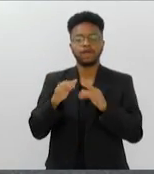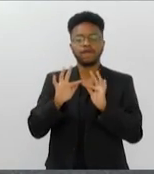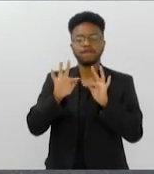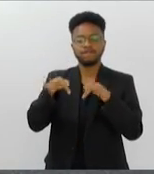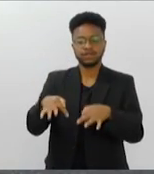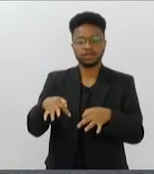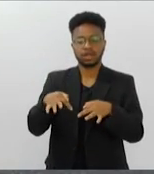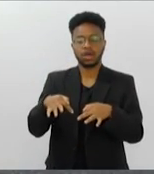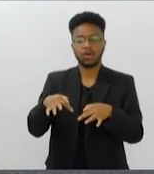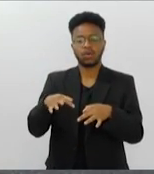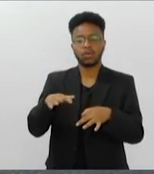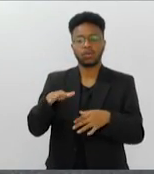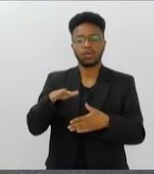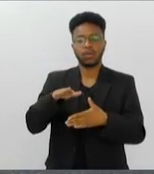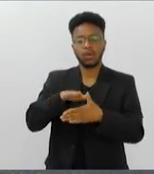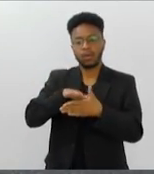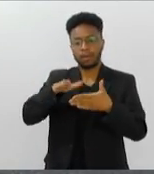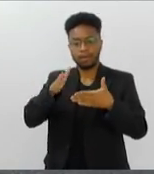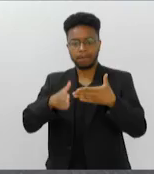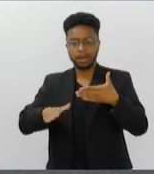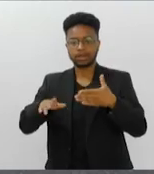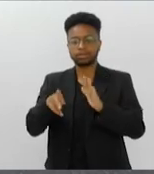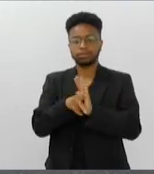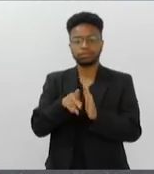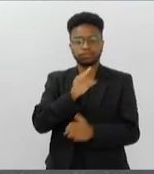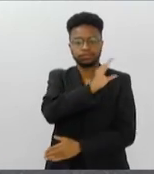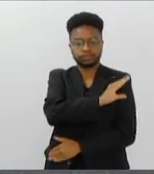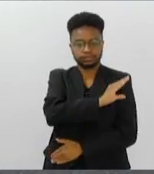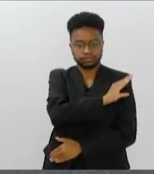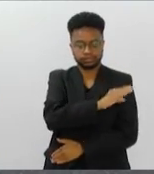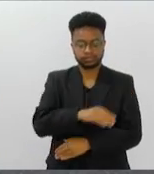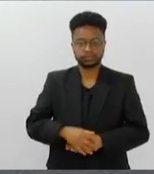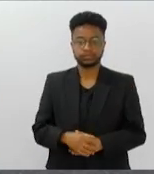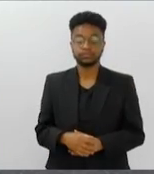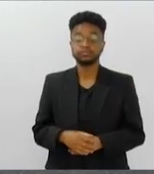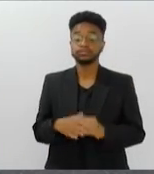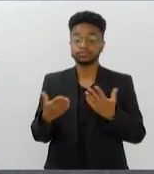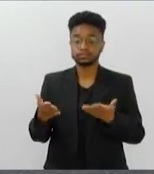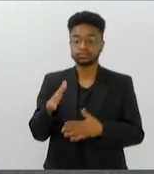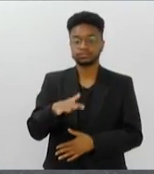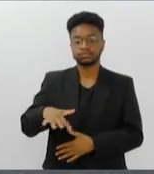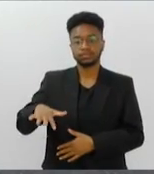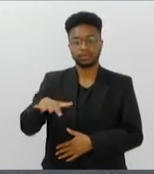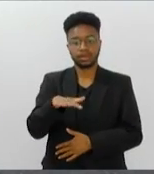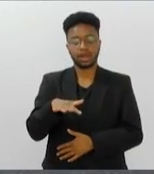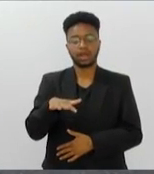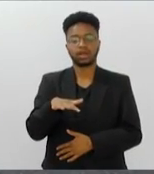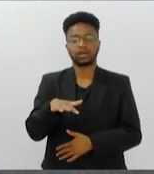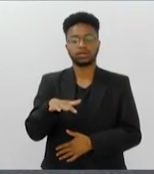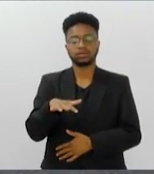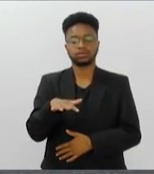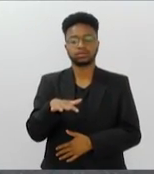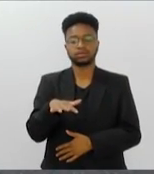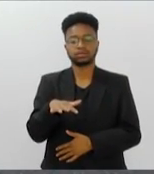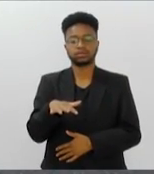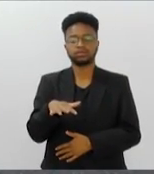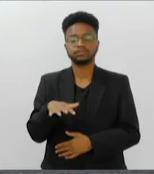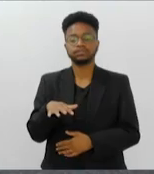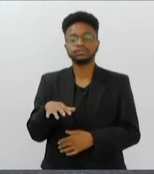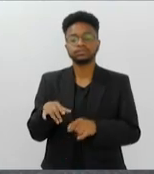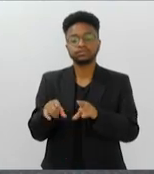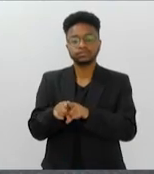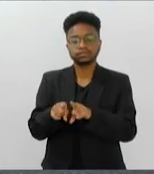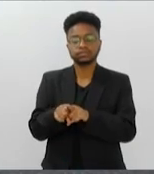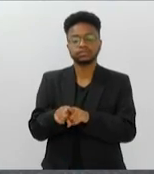Mata Atlântica Campista. E nessa região ali da comunidade Santa Rita também, houve